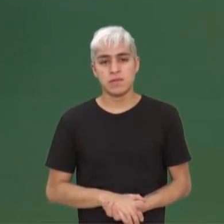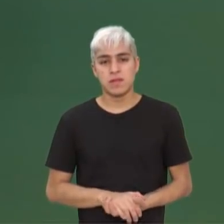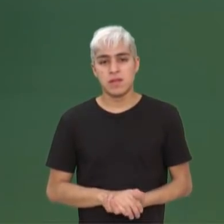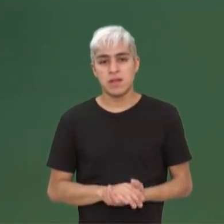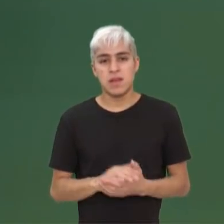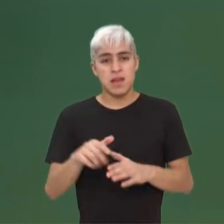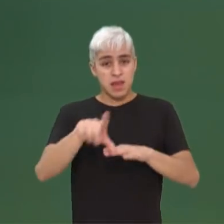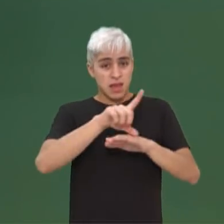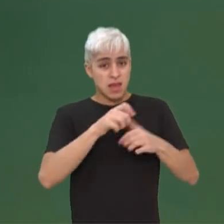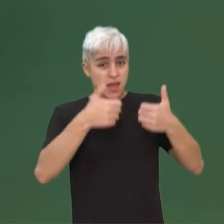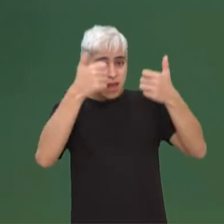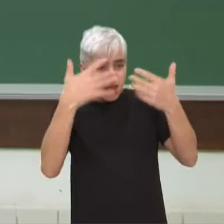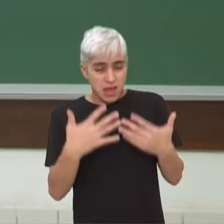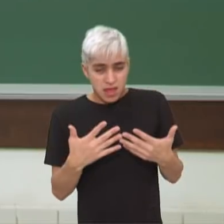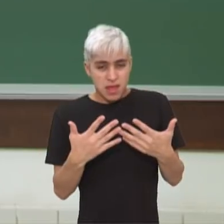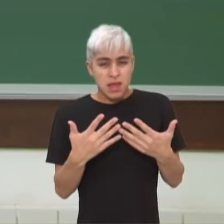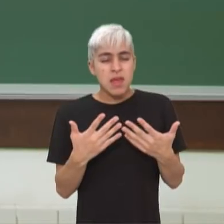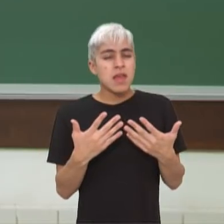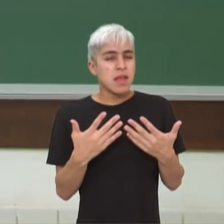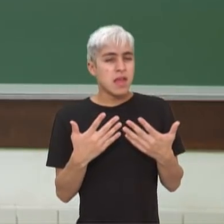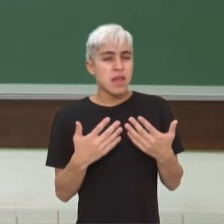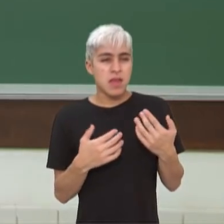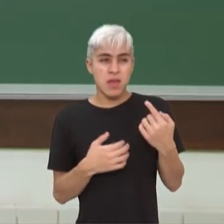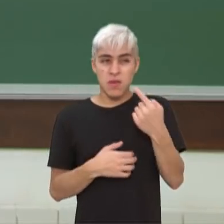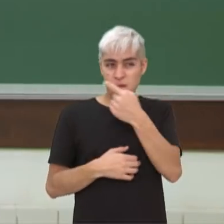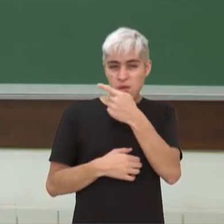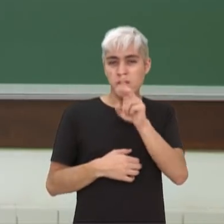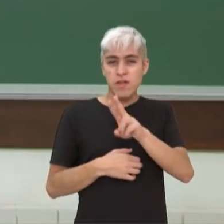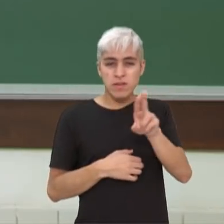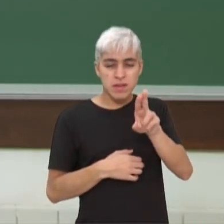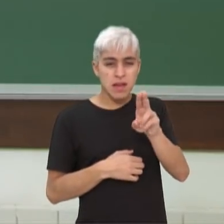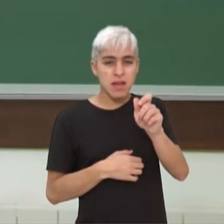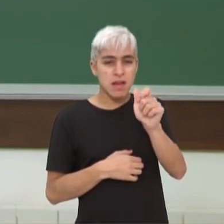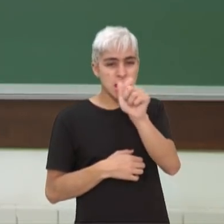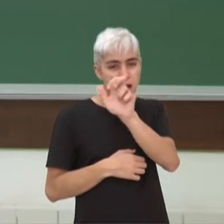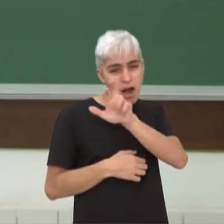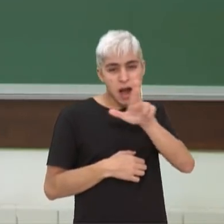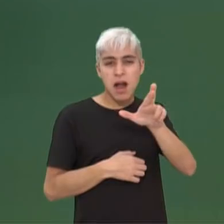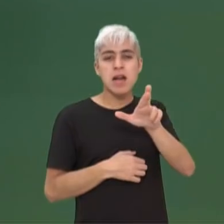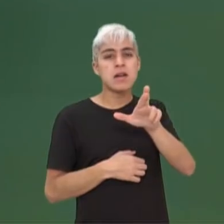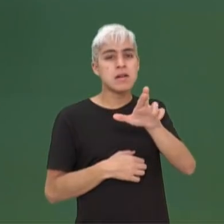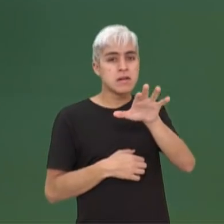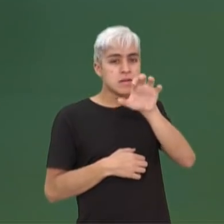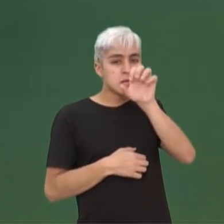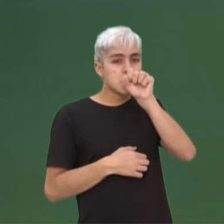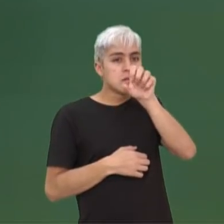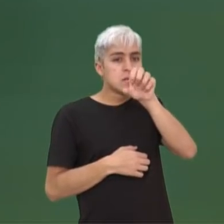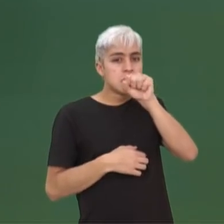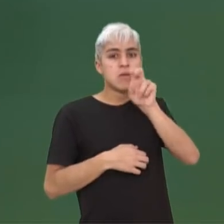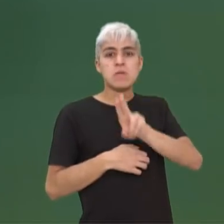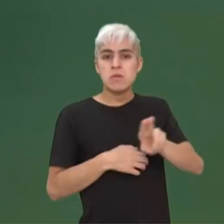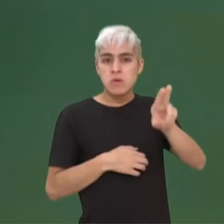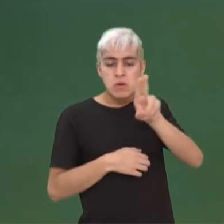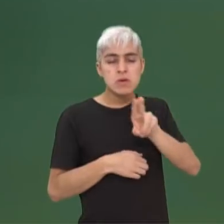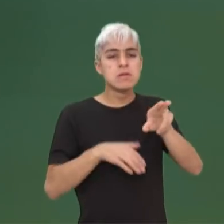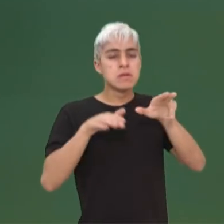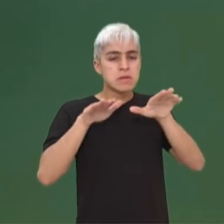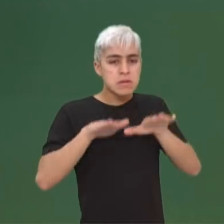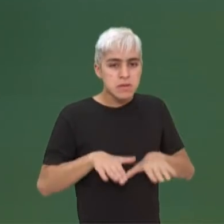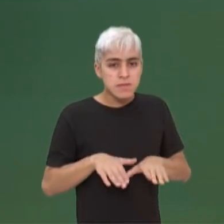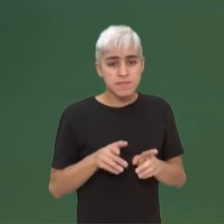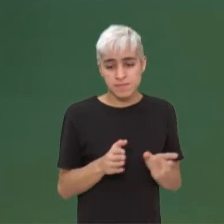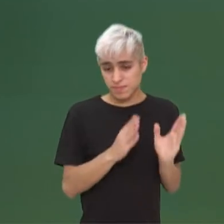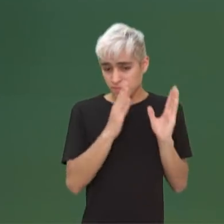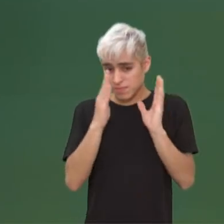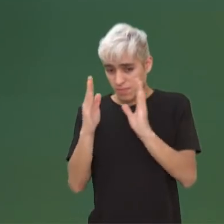Como eu já disse, um deles ali vai consumir oxigênio, que é o caso dos exercícios aeróbicos. E o